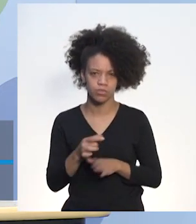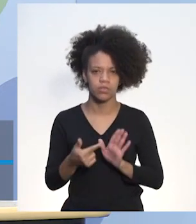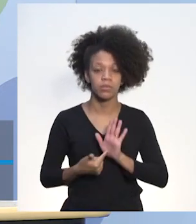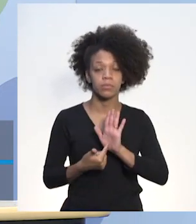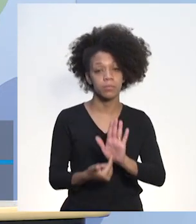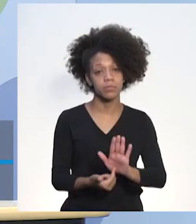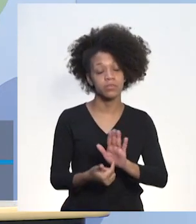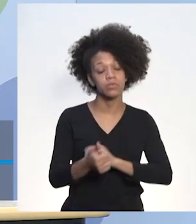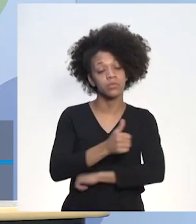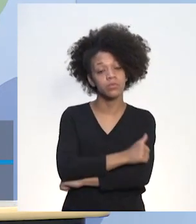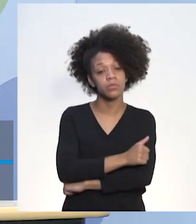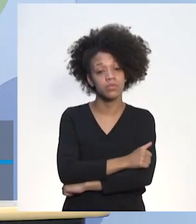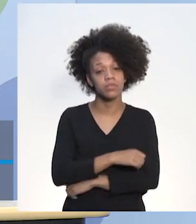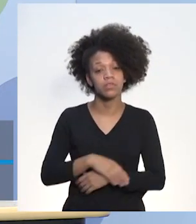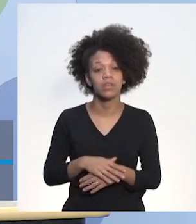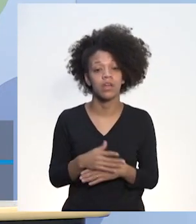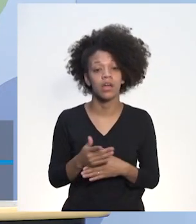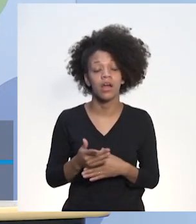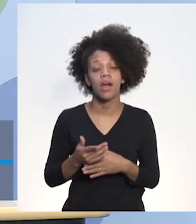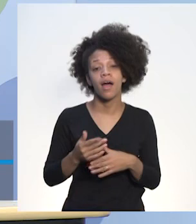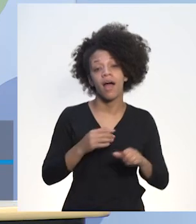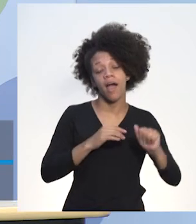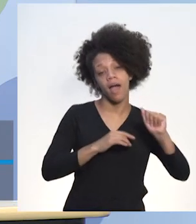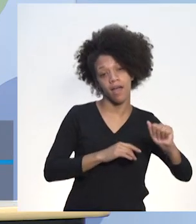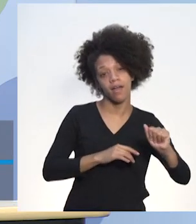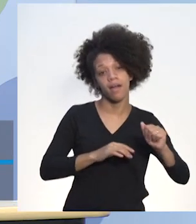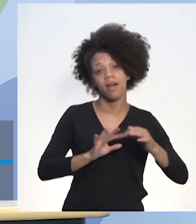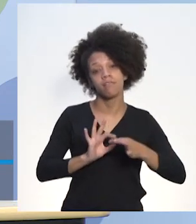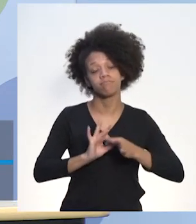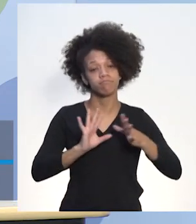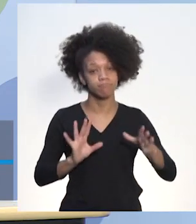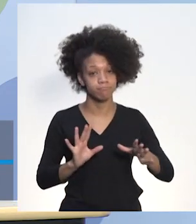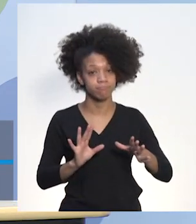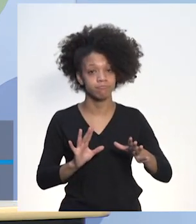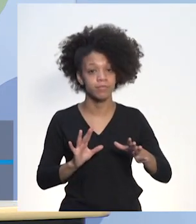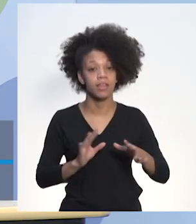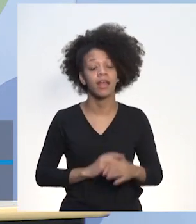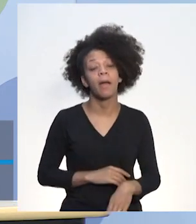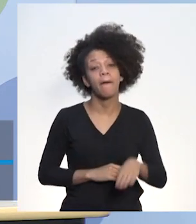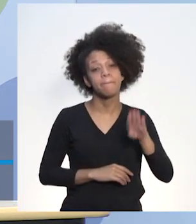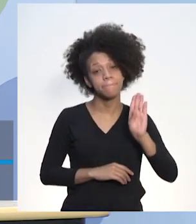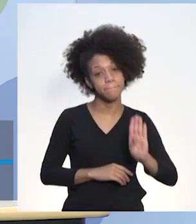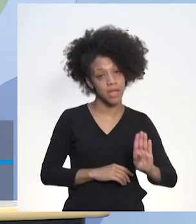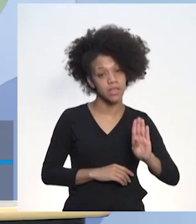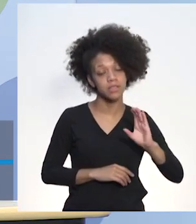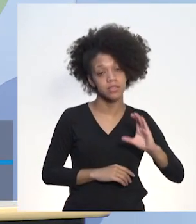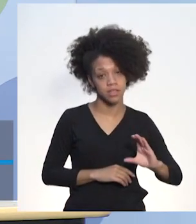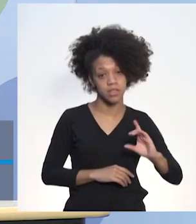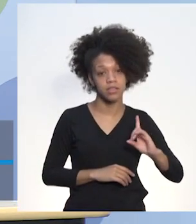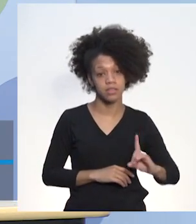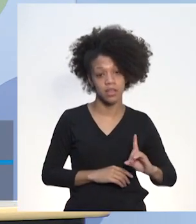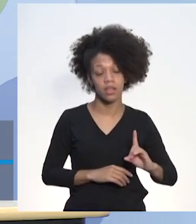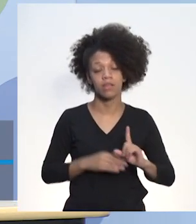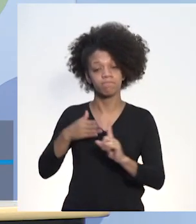os alunos dela, aleatório, pois não tem como prever, determinísticos, B, C e D,